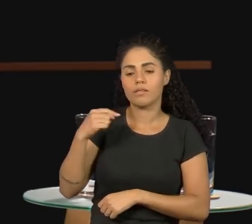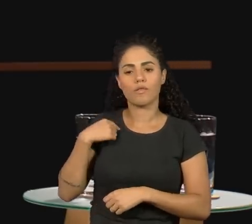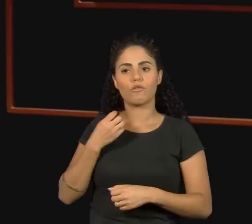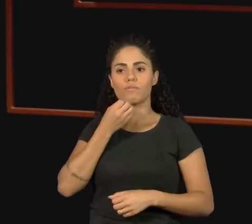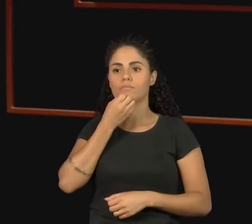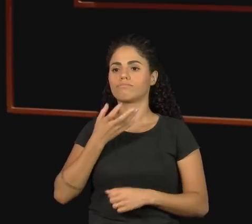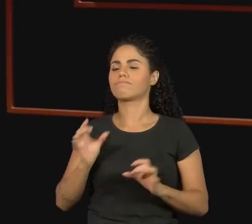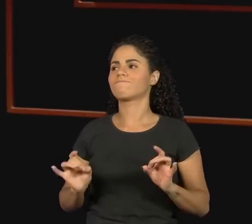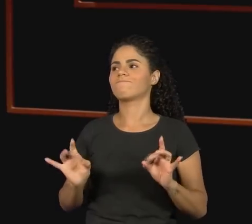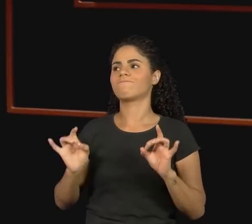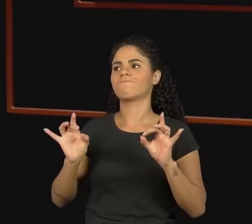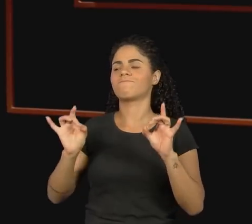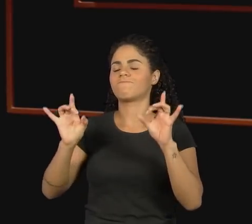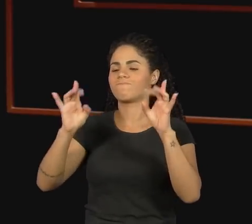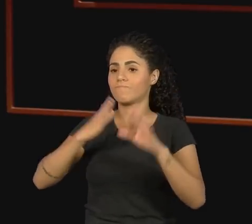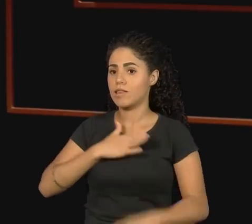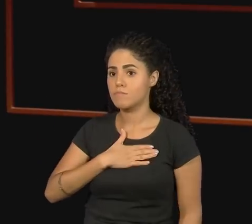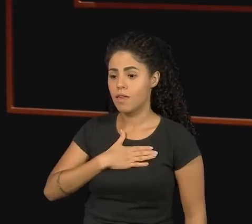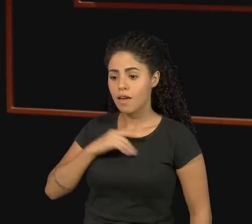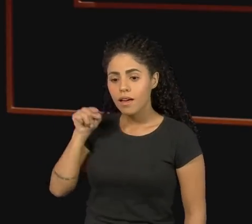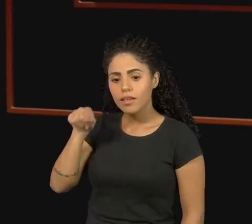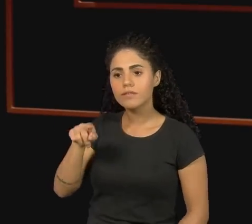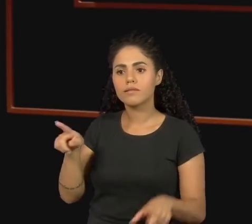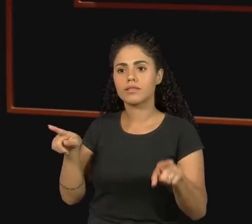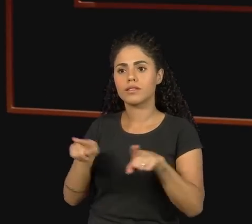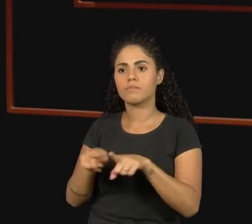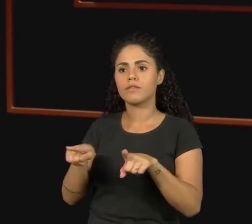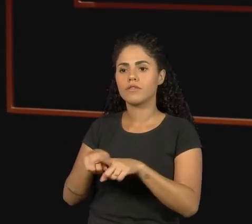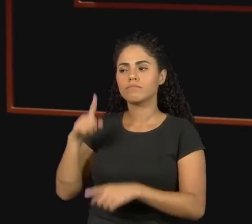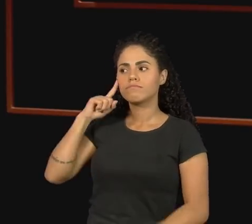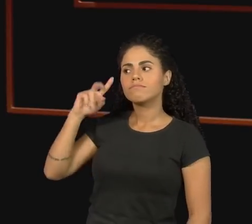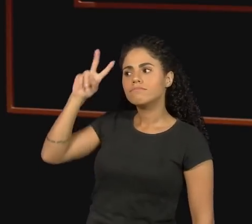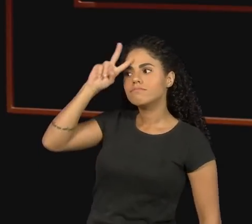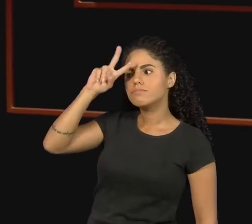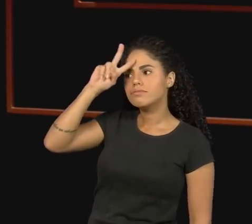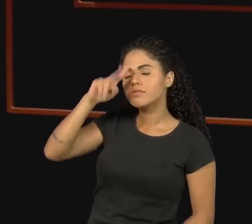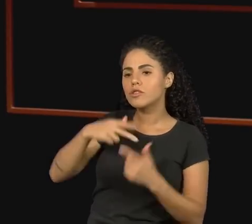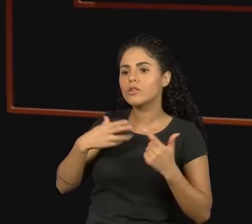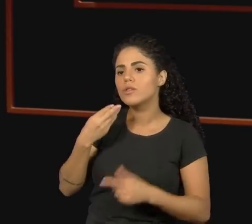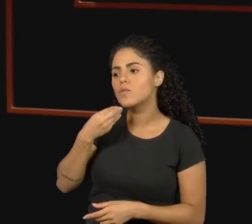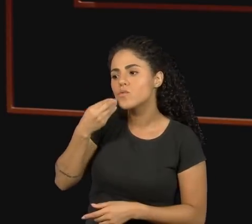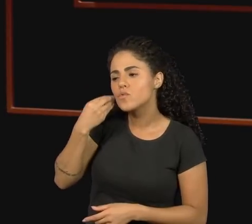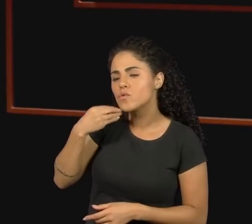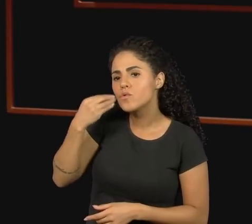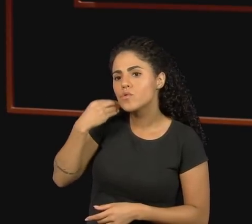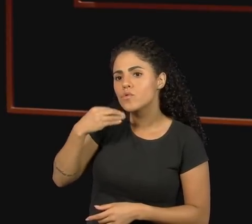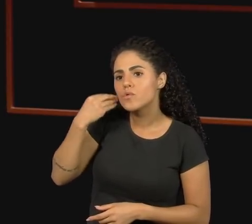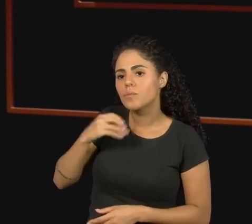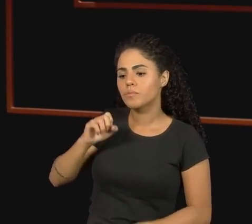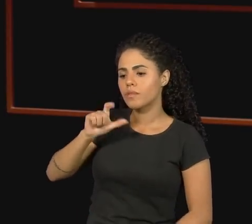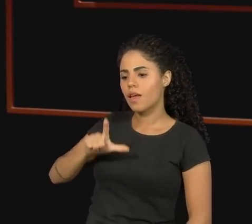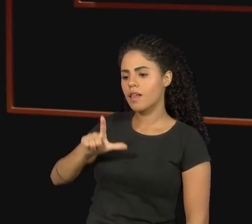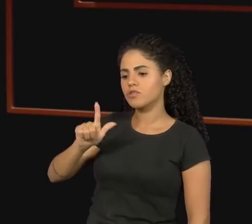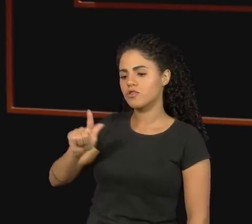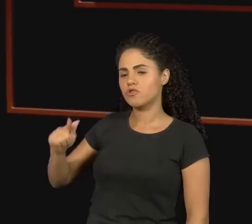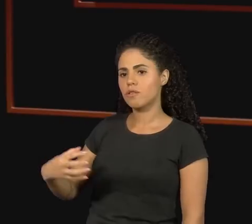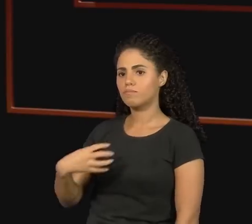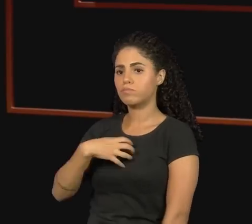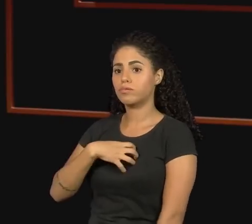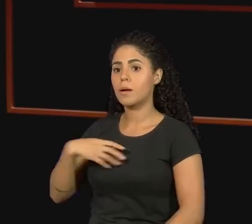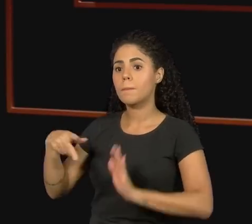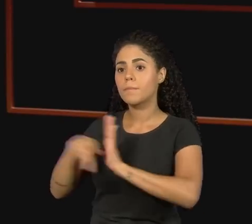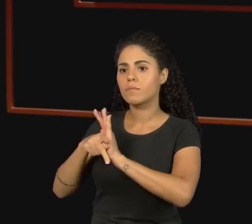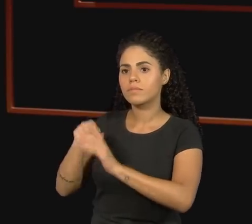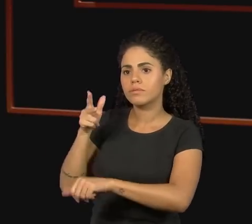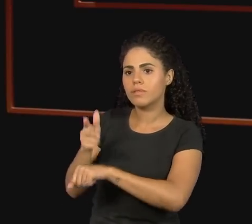muito especial. E isso também foi me trazendo uma coisa de experimento com a linguagem cinematográfica que muito